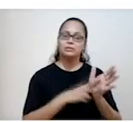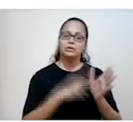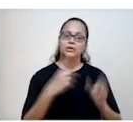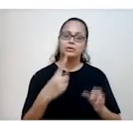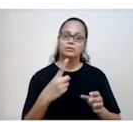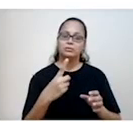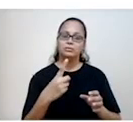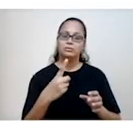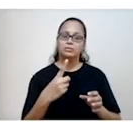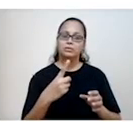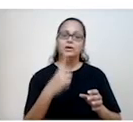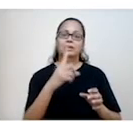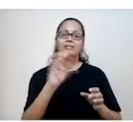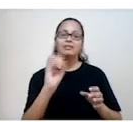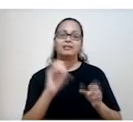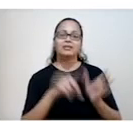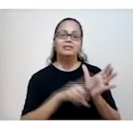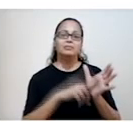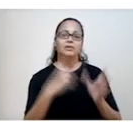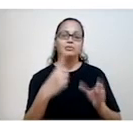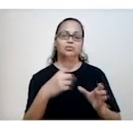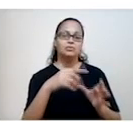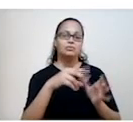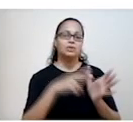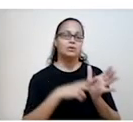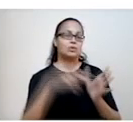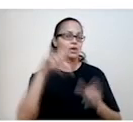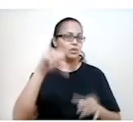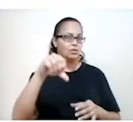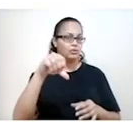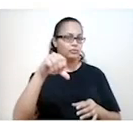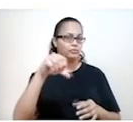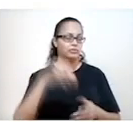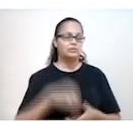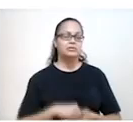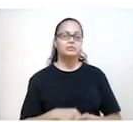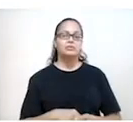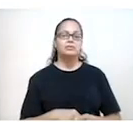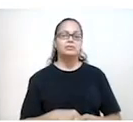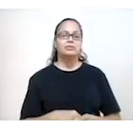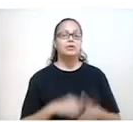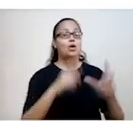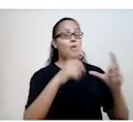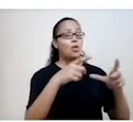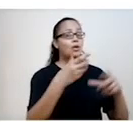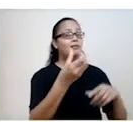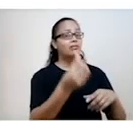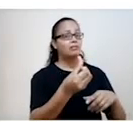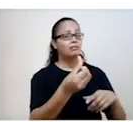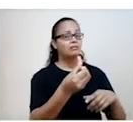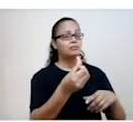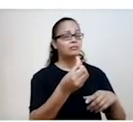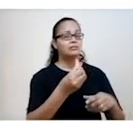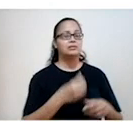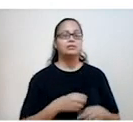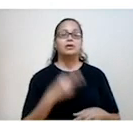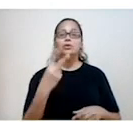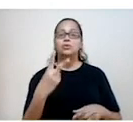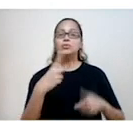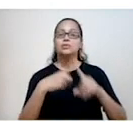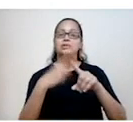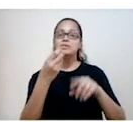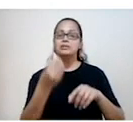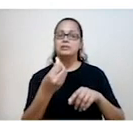5, 10. 10 menos 1, 9. Bateu também. O 6. Ó, 2 vezes